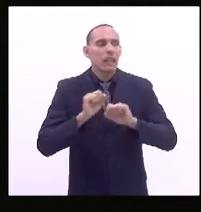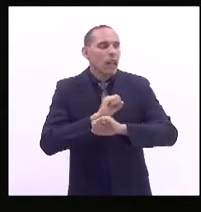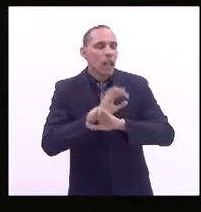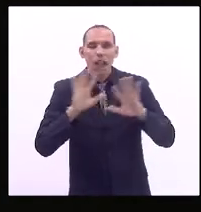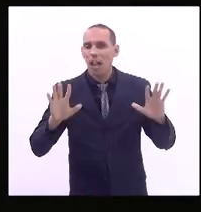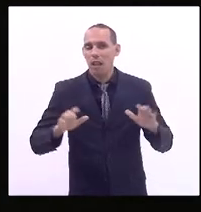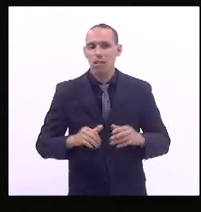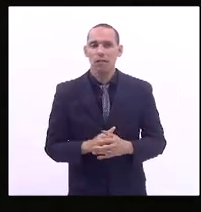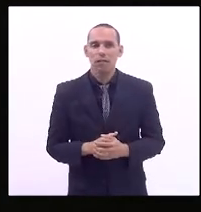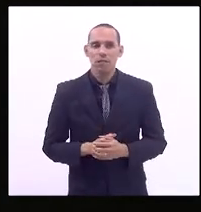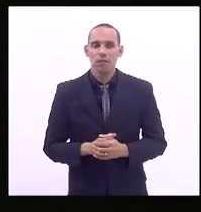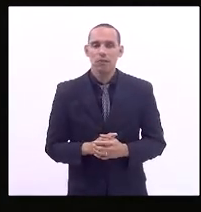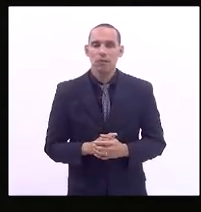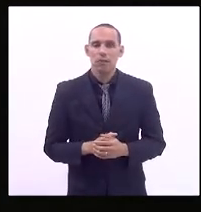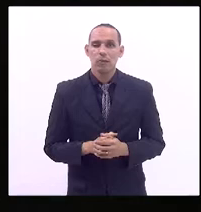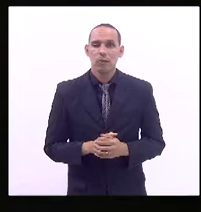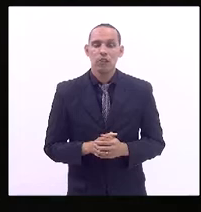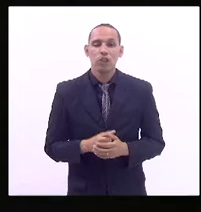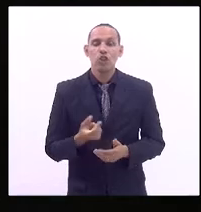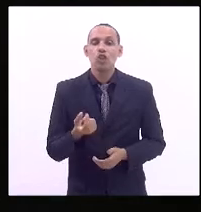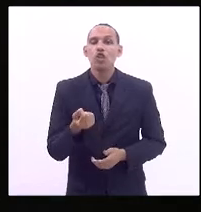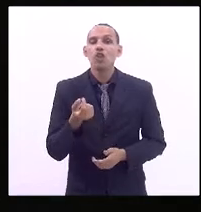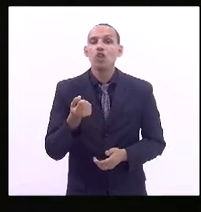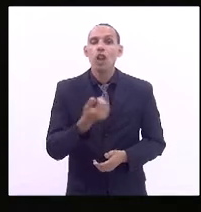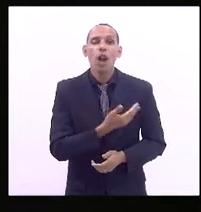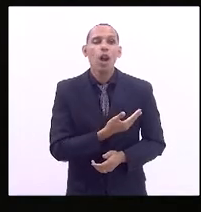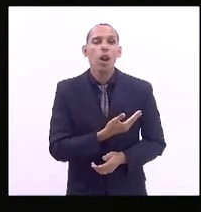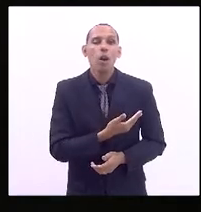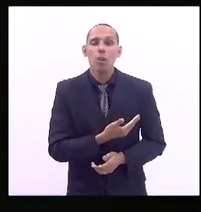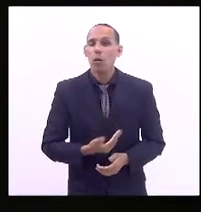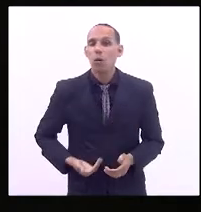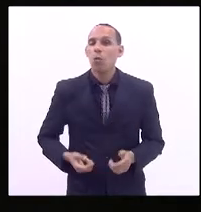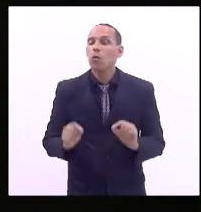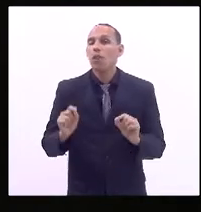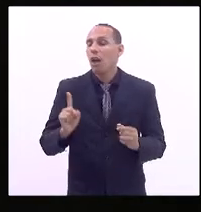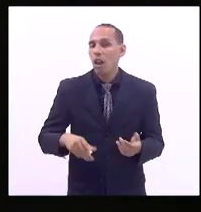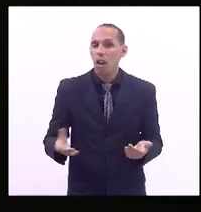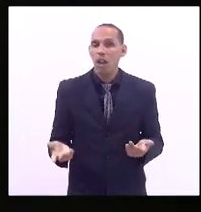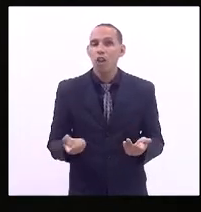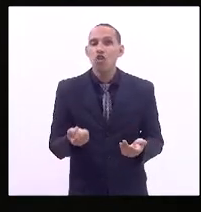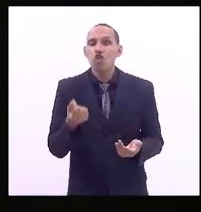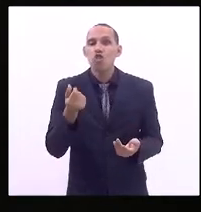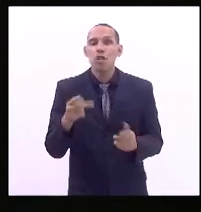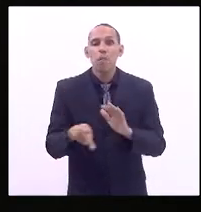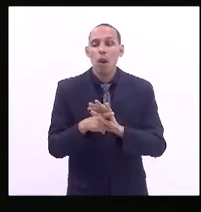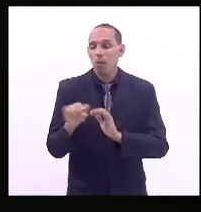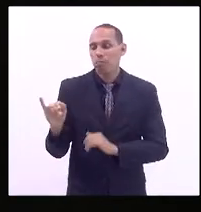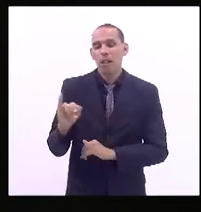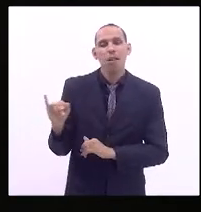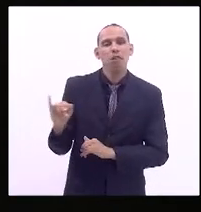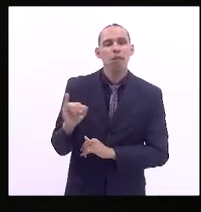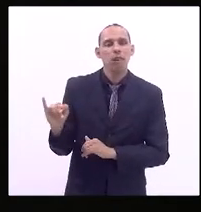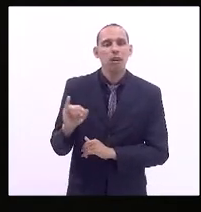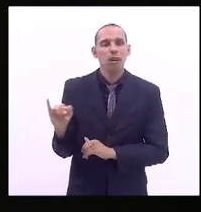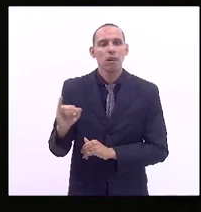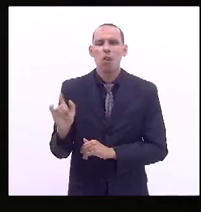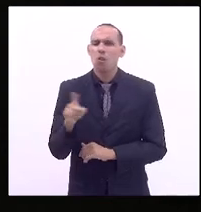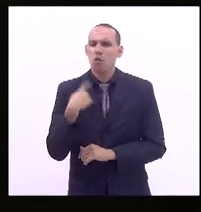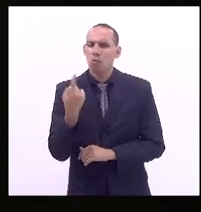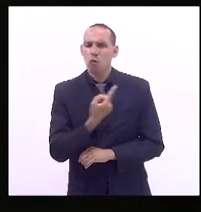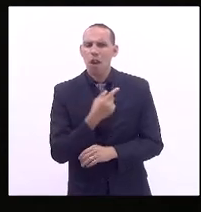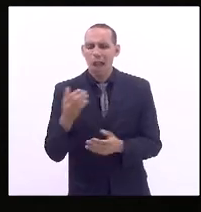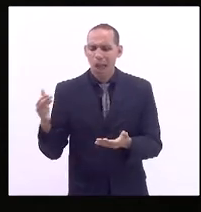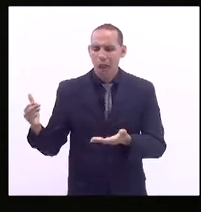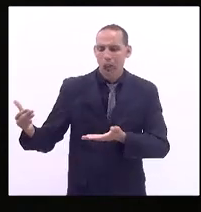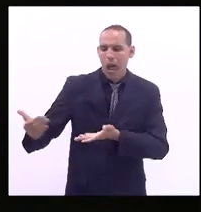clareza O que é o dinheiro público o que é o dinheiro dos impostos a gente não